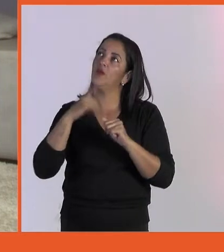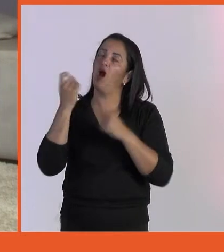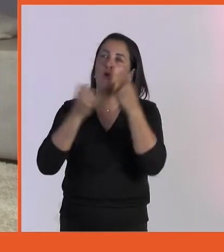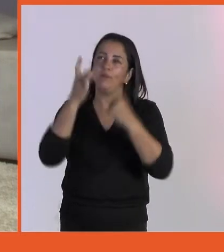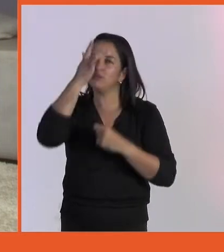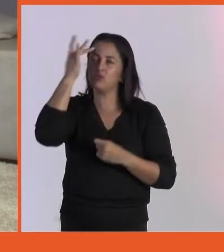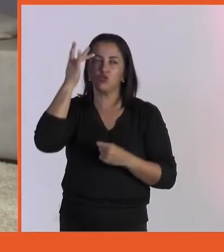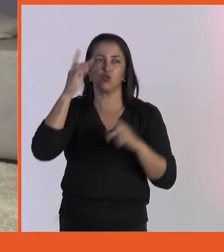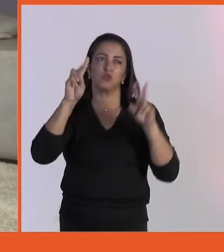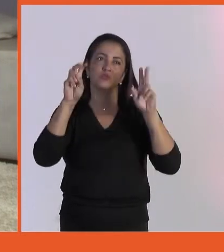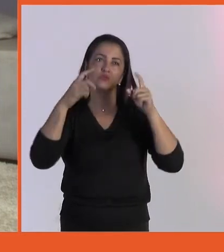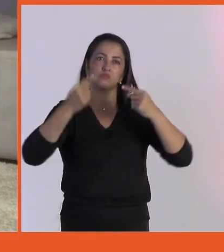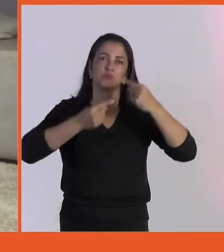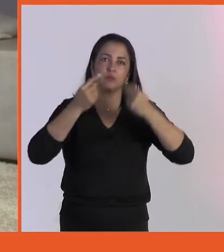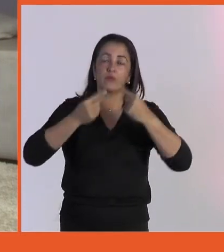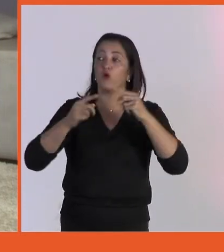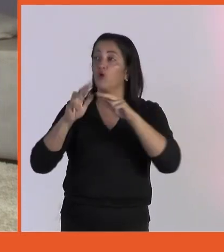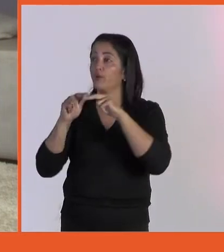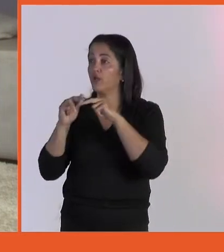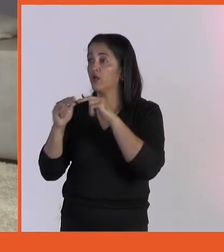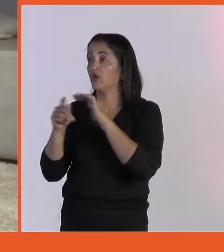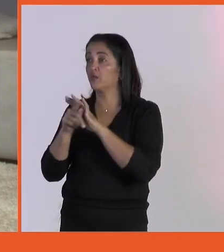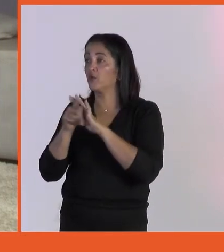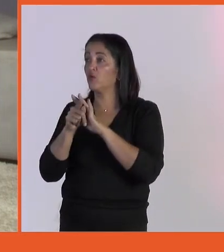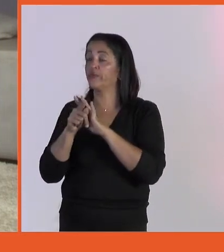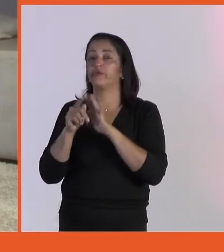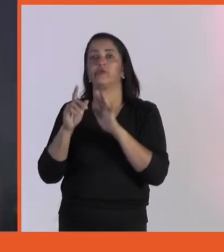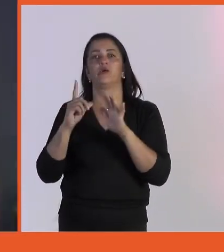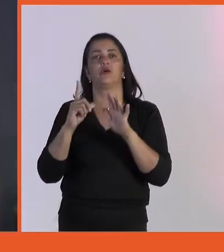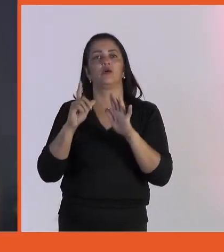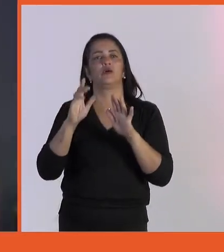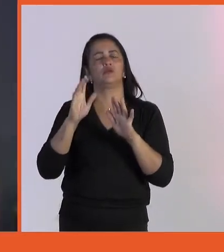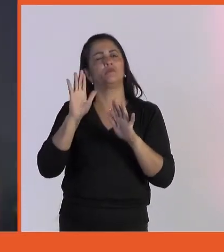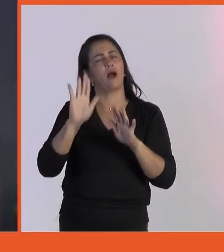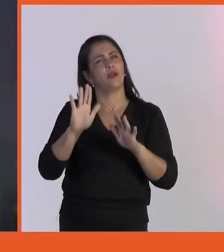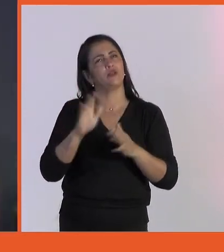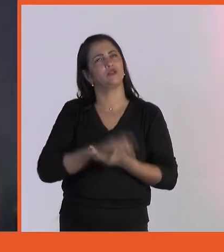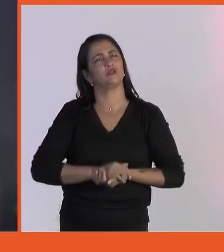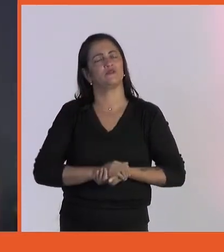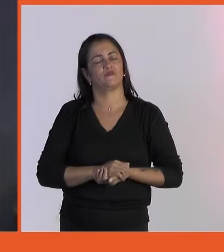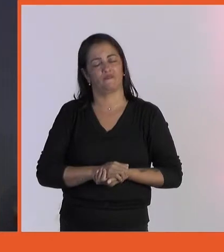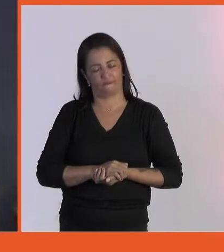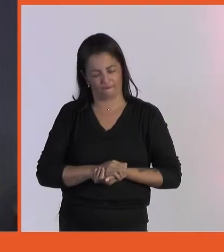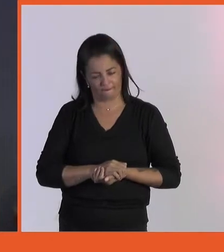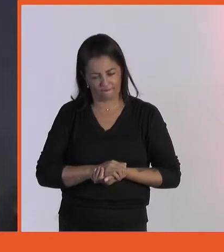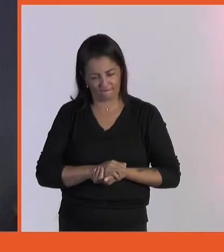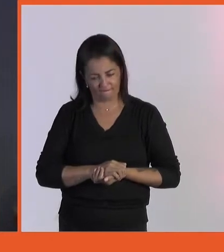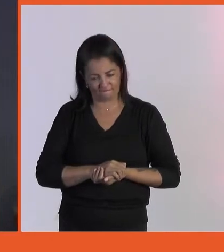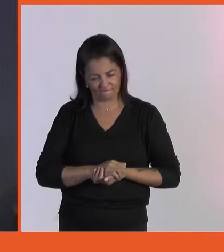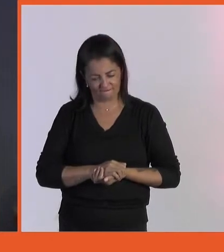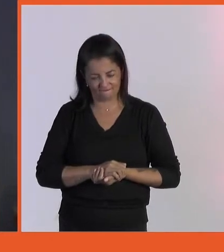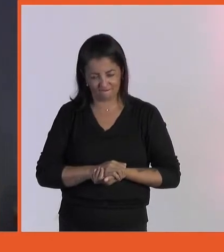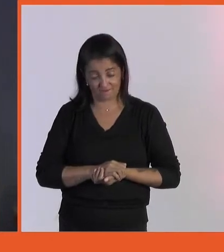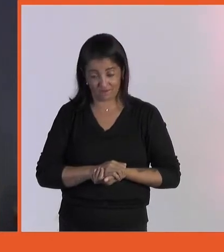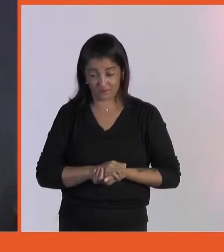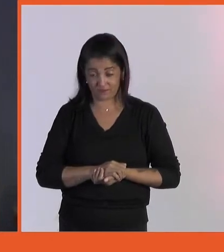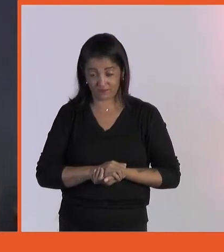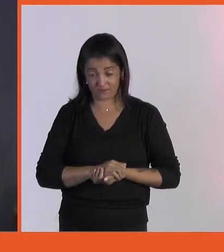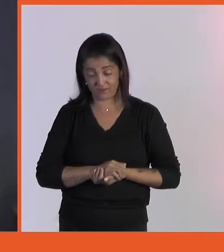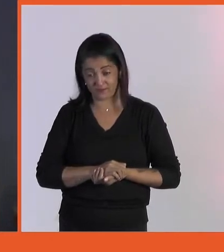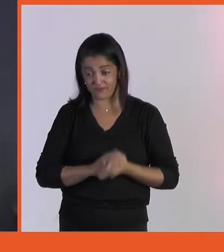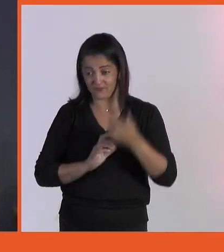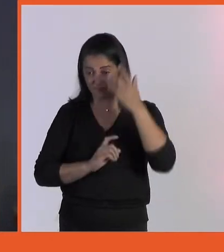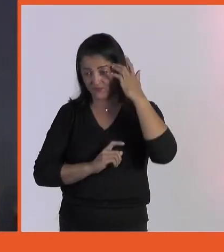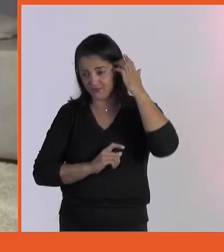sobre criadores de conteúdo que muitas vezes se rendem à própria comunidade, né, que acabam se transformando naquilo que a comunidade